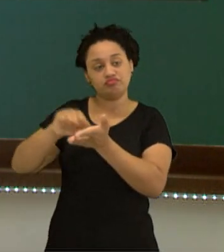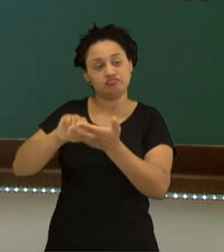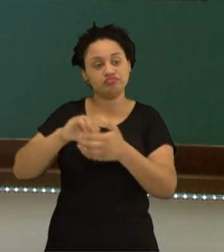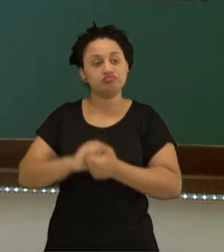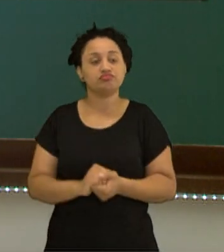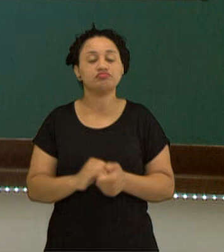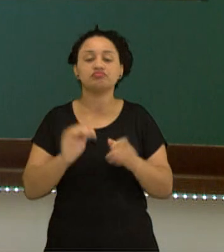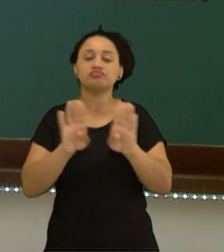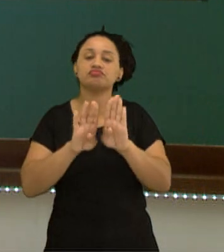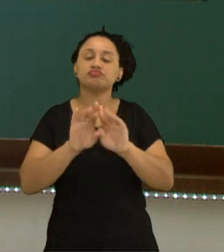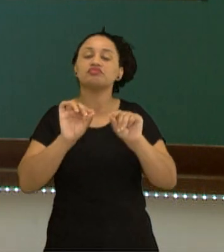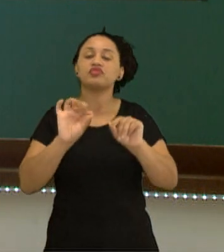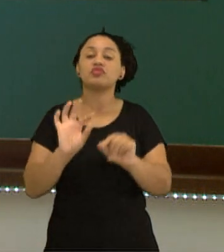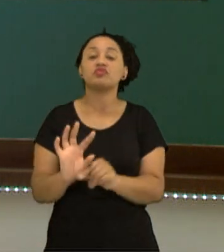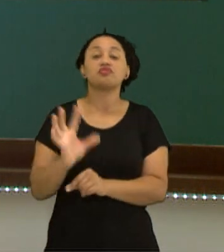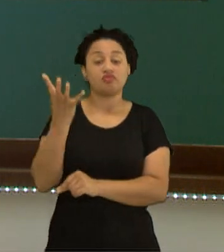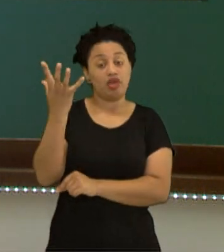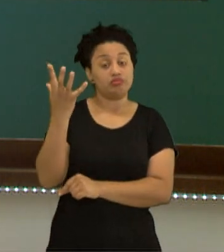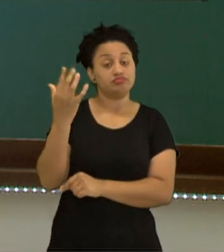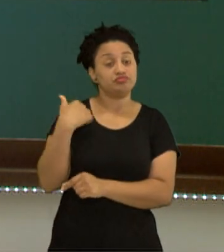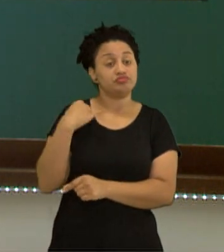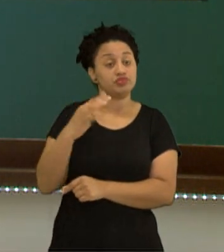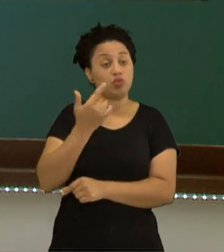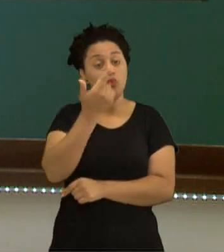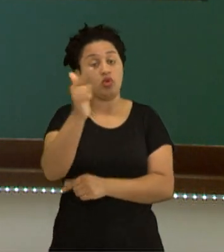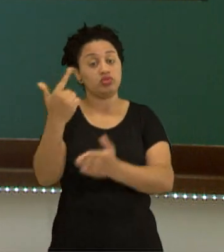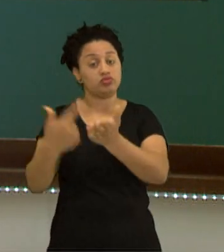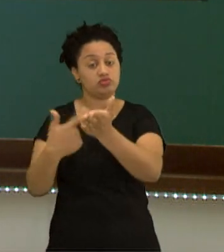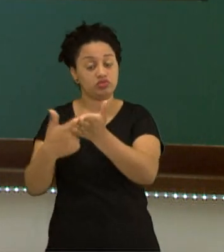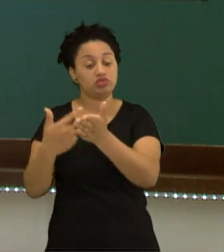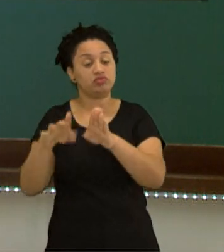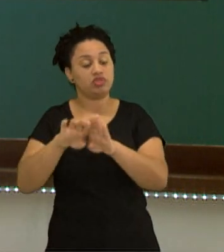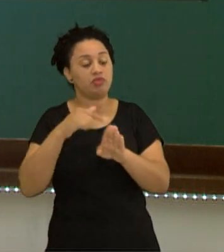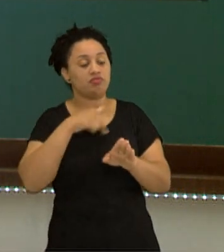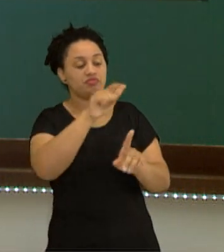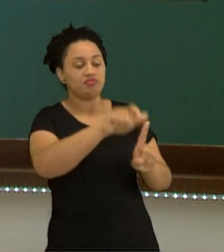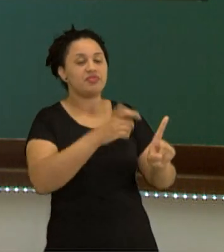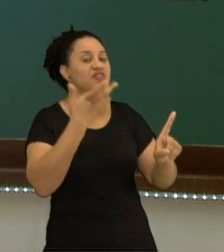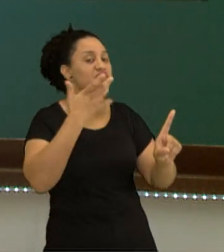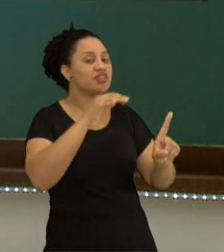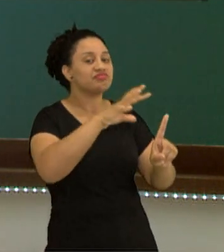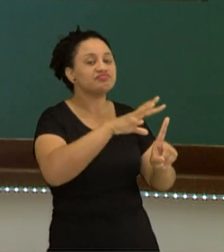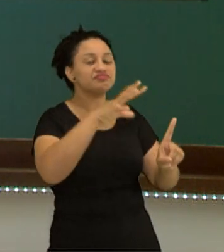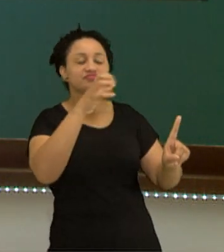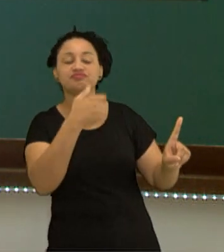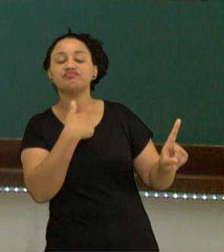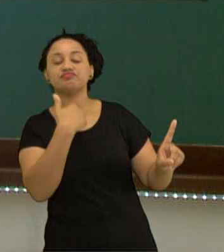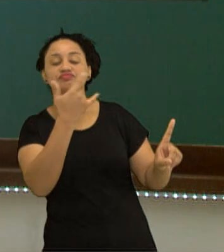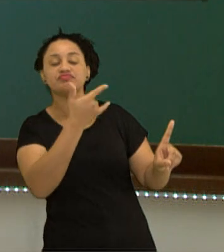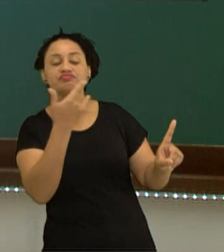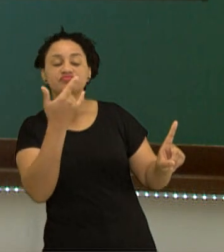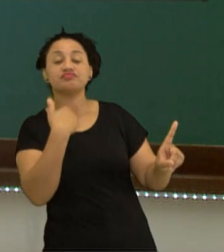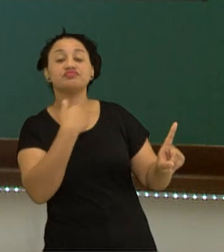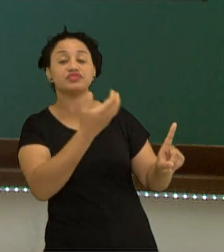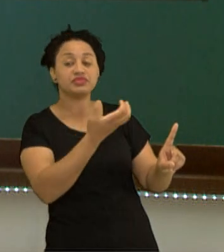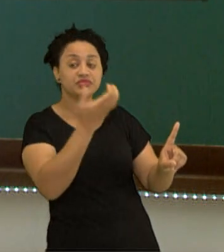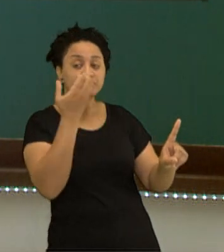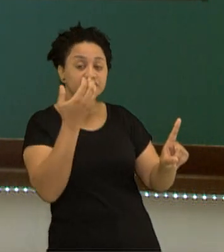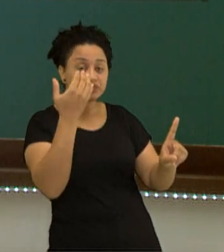de fato, que outro livro também foi inspirado em criança. O Peter Pan também foi inspirado pelo